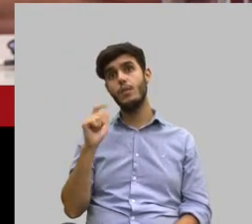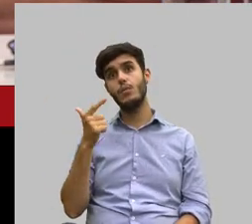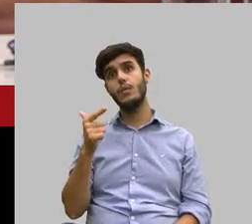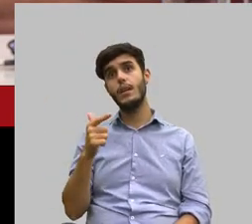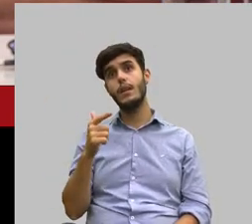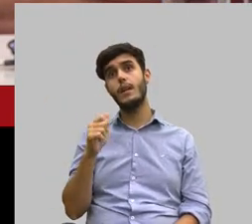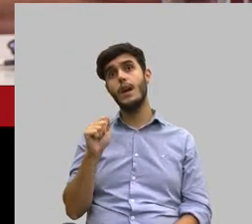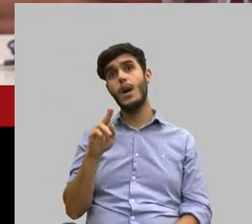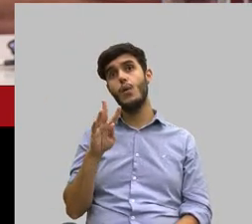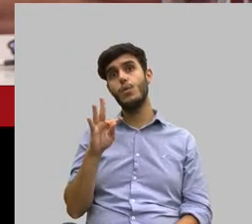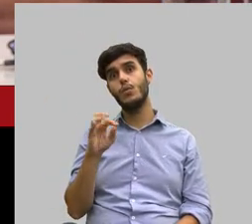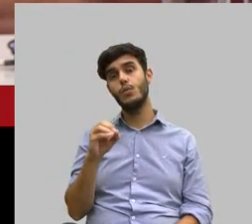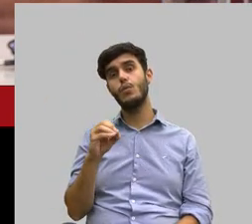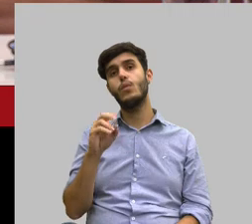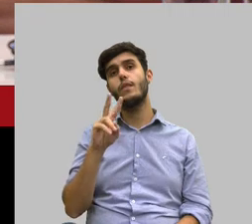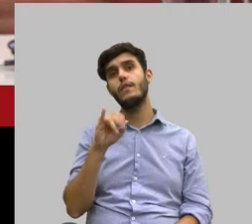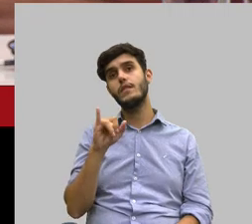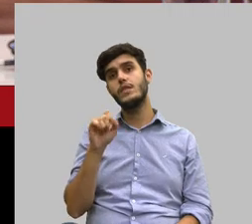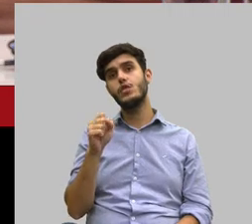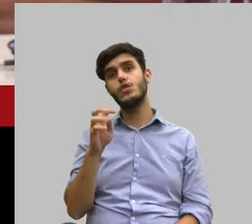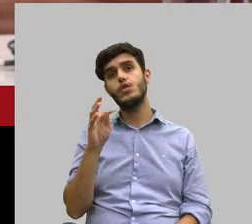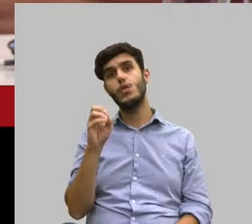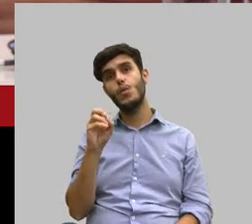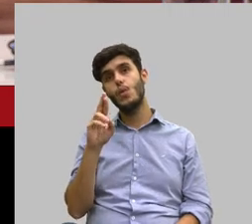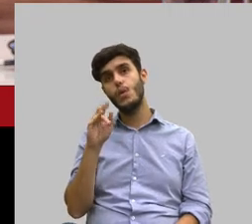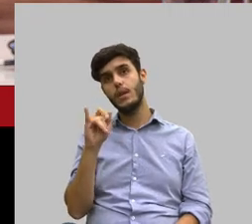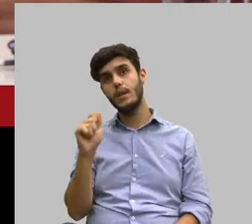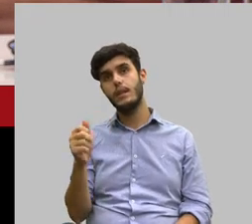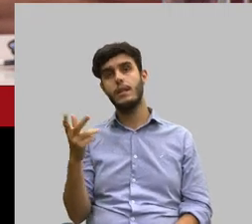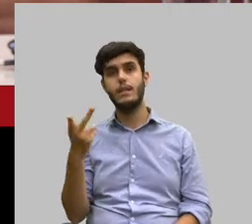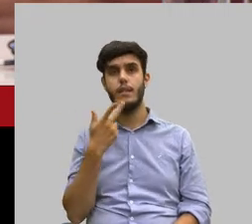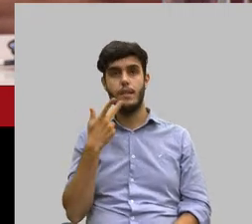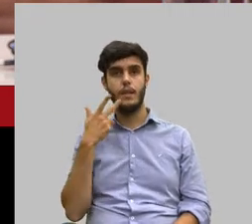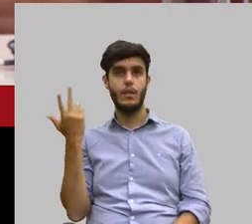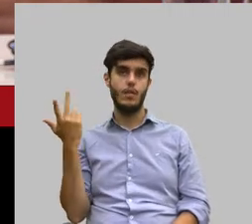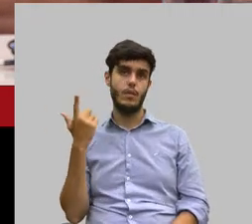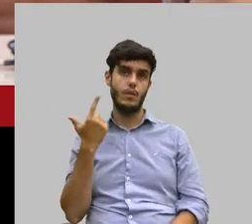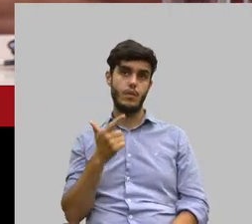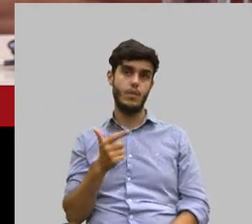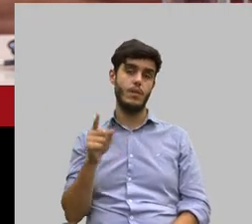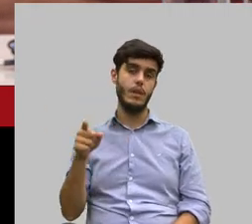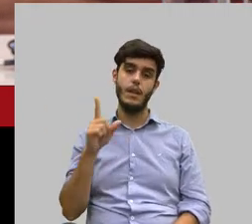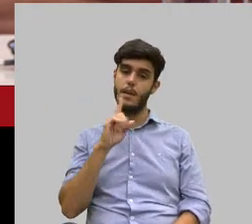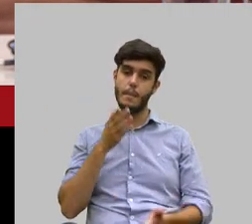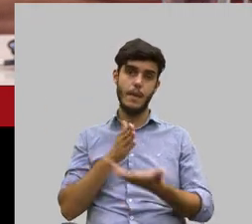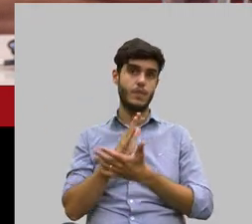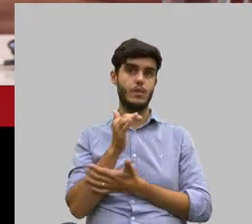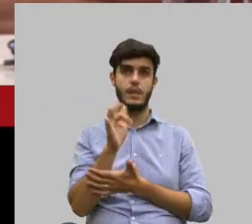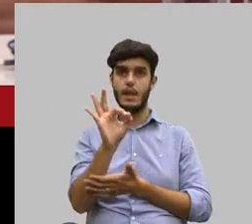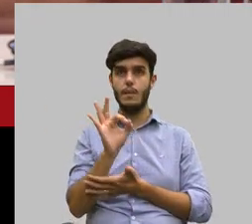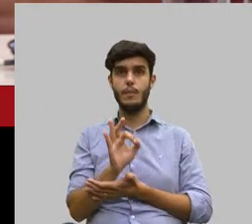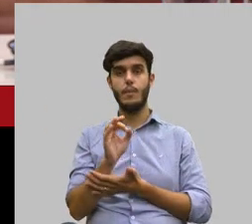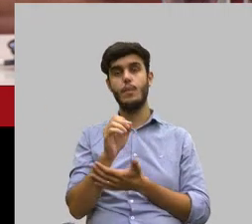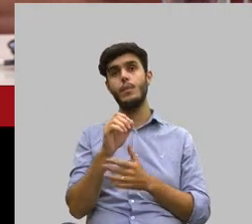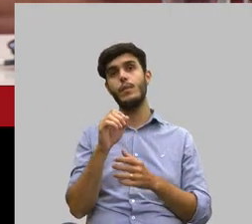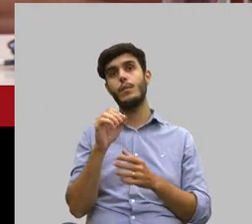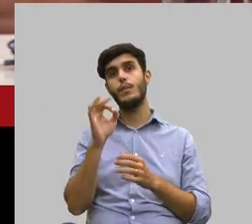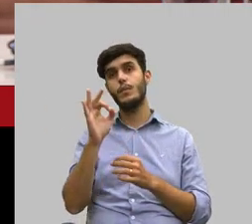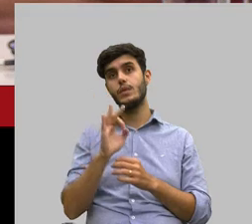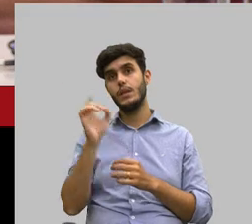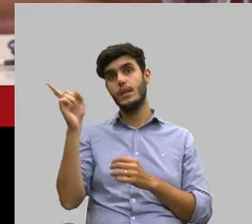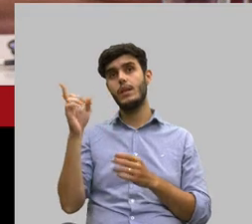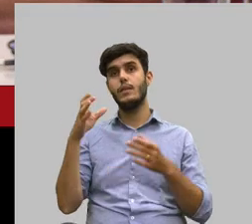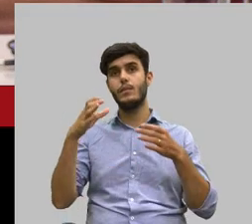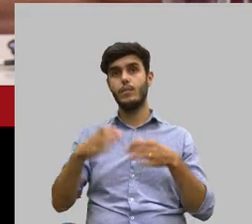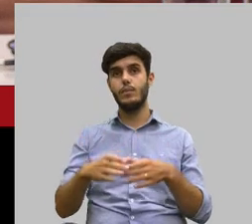Corpo Bombeiro uhum acabou de falar que não tem audio vistoria do Corpo Bombeiro e é o mesmo estado que vai lá fora